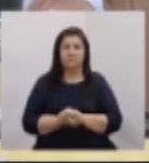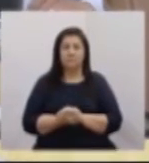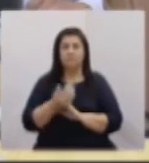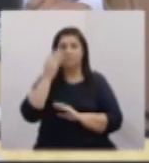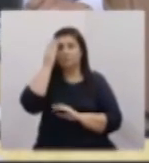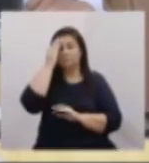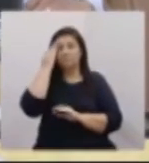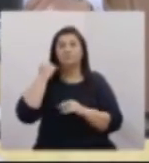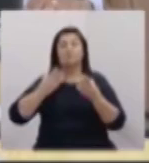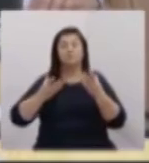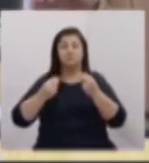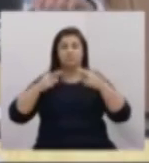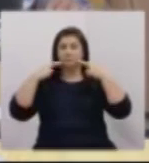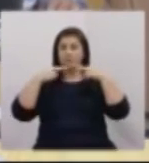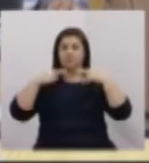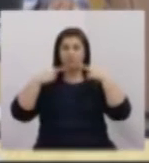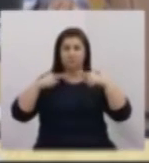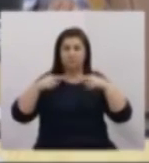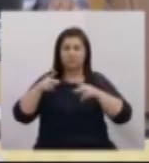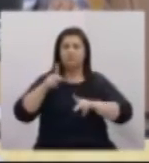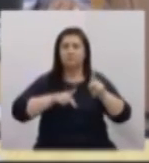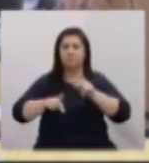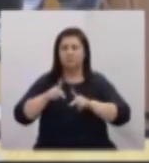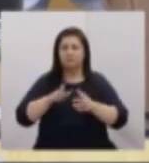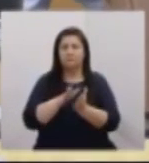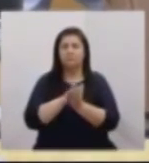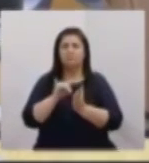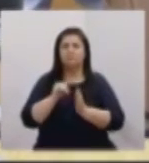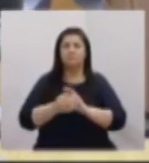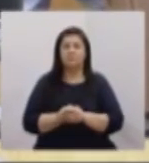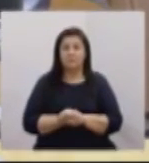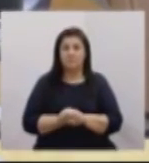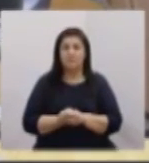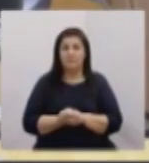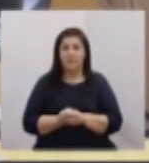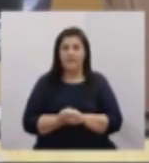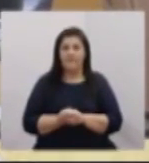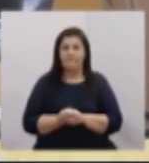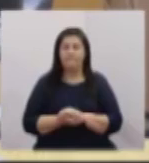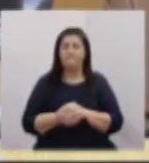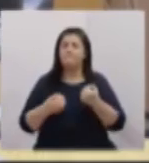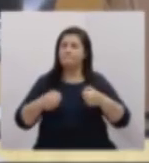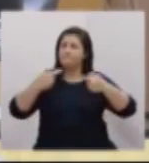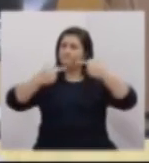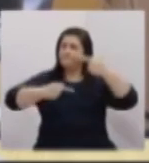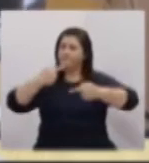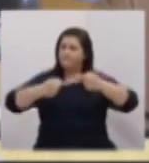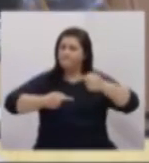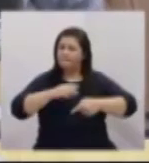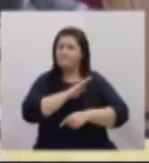Considerando as constantes reclamações dos munícipes de Jacareí, no que compreende a necessidade de políticas públicas mais